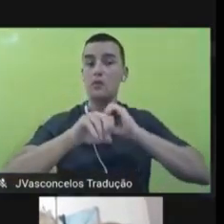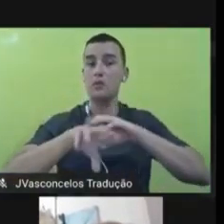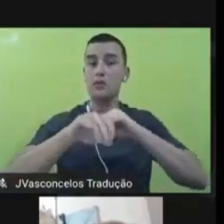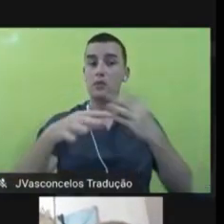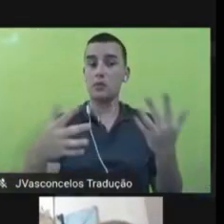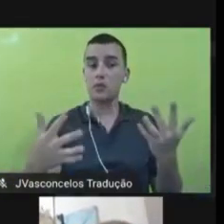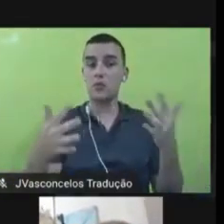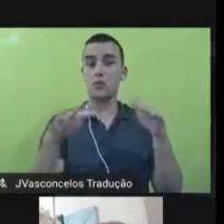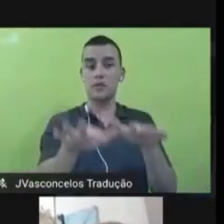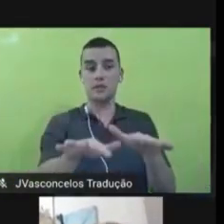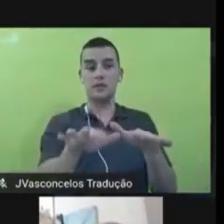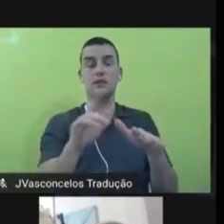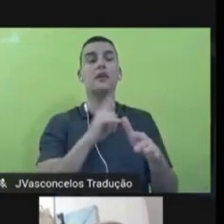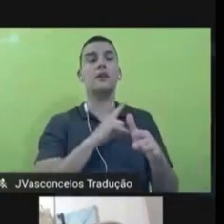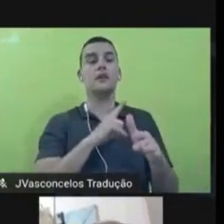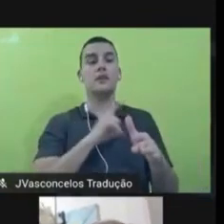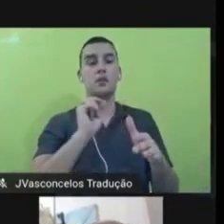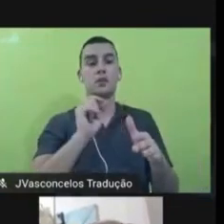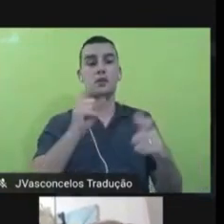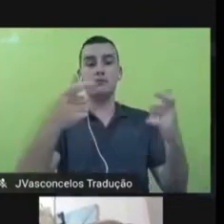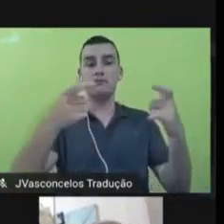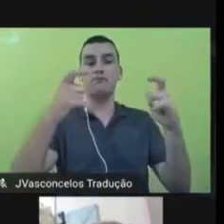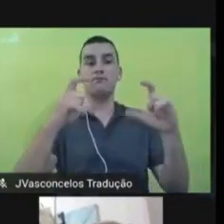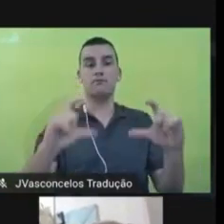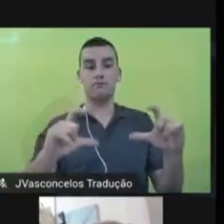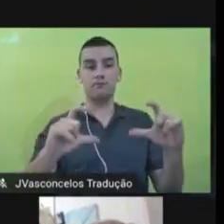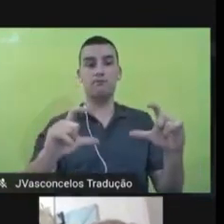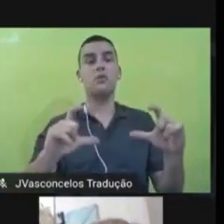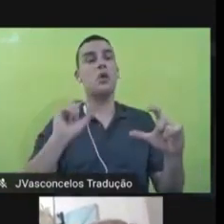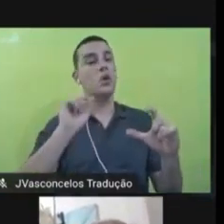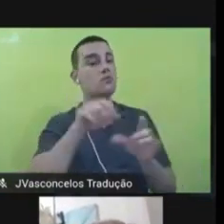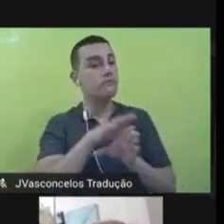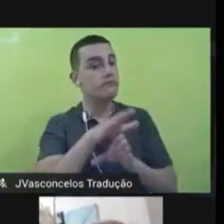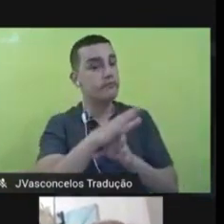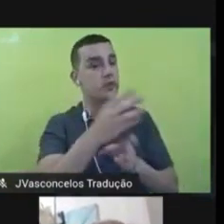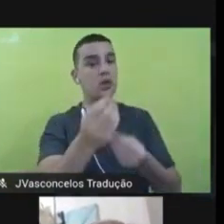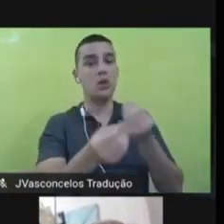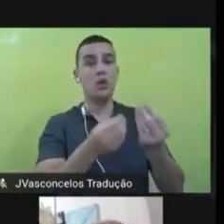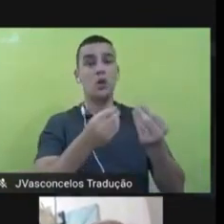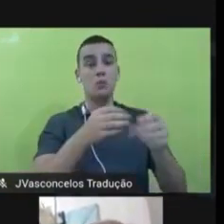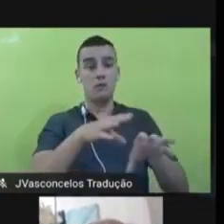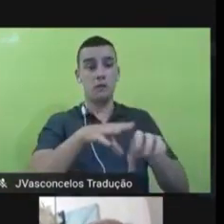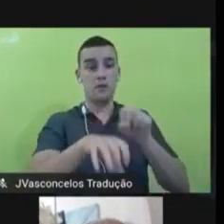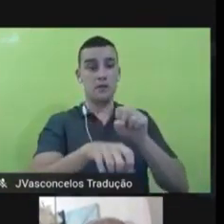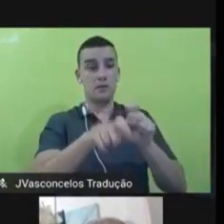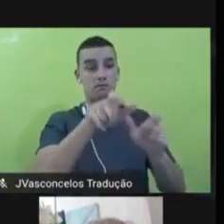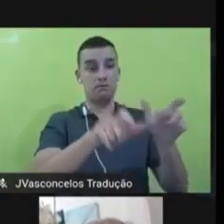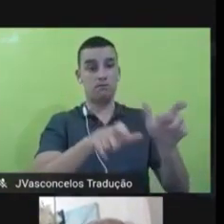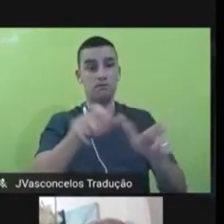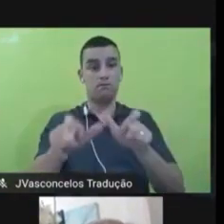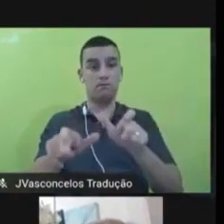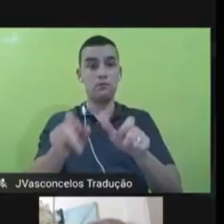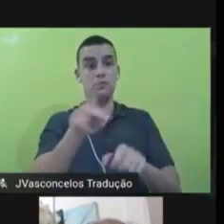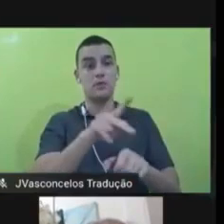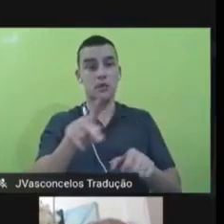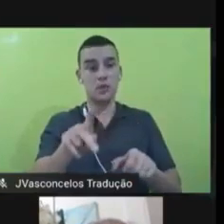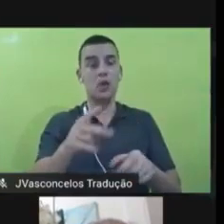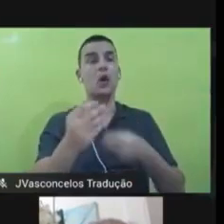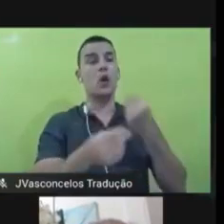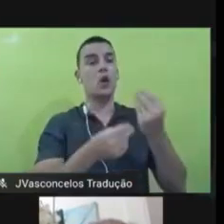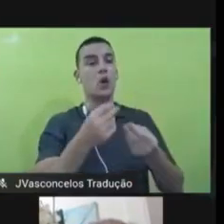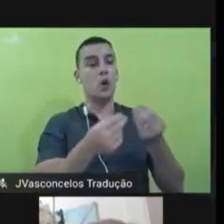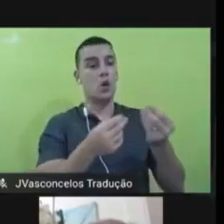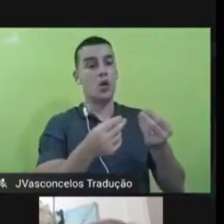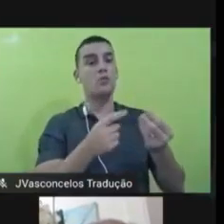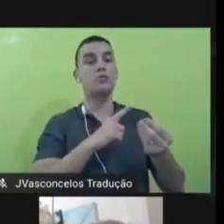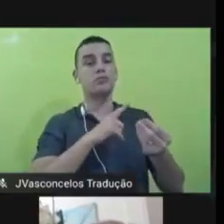também tem um parágrafo recomendativo para a formação de professores, e aí faz alusão aos ambientes hospitalares